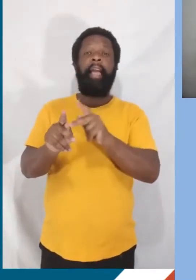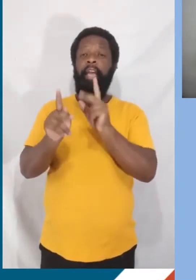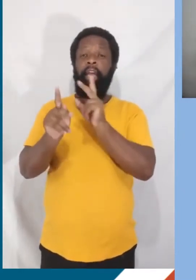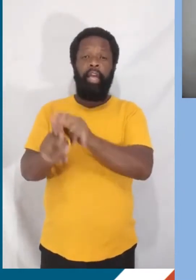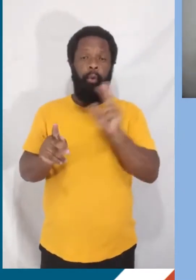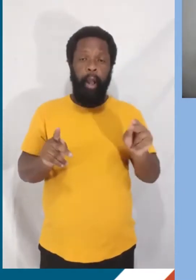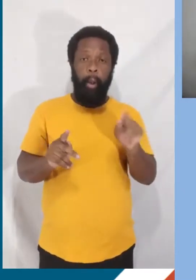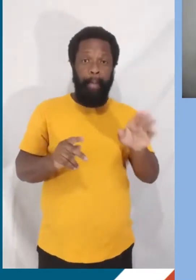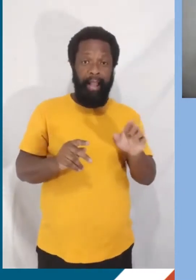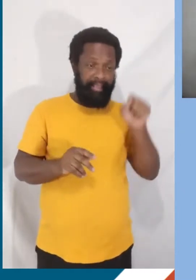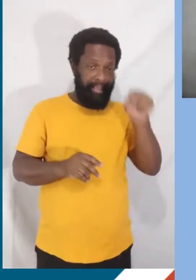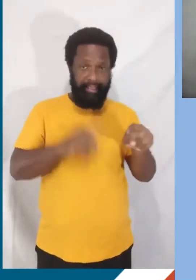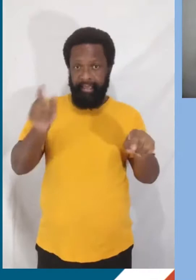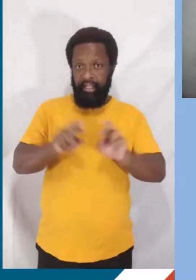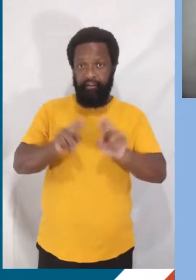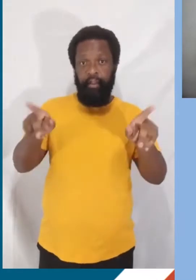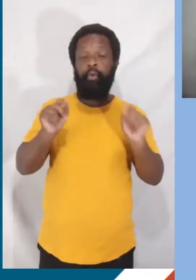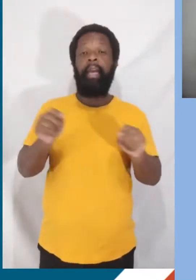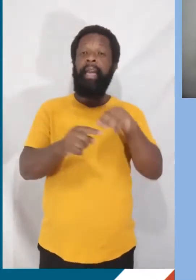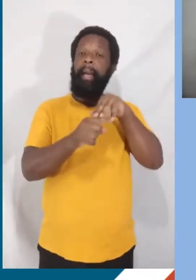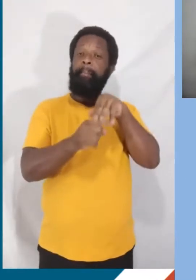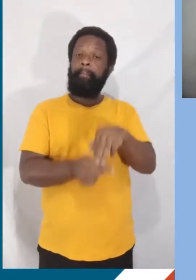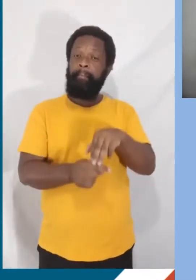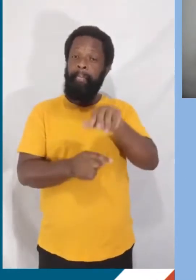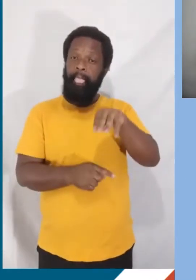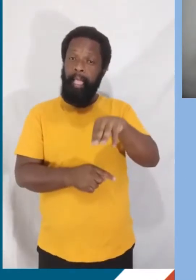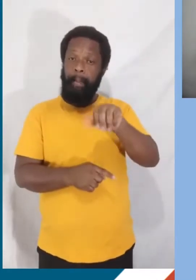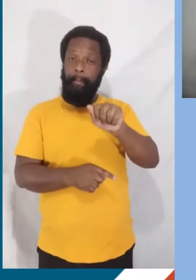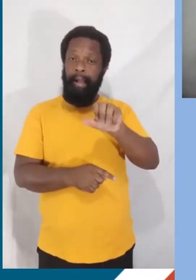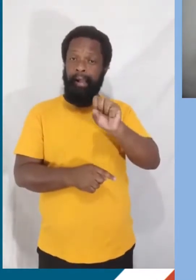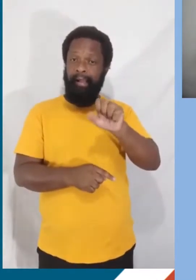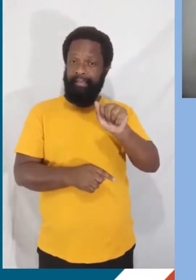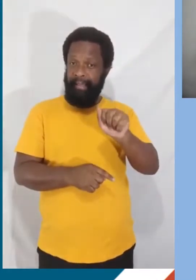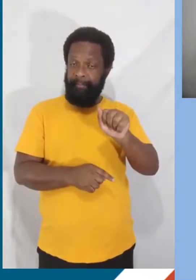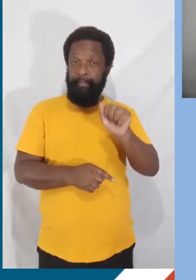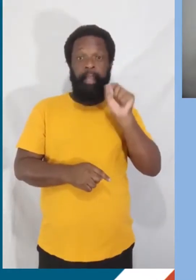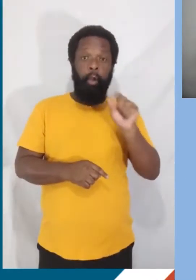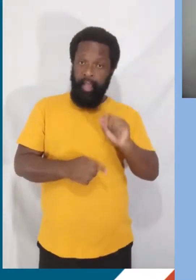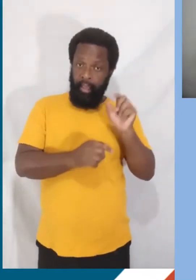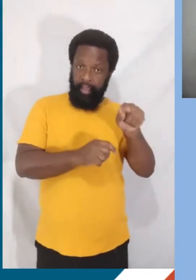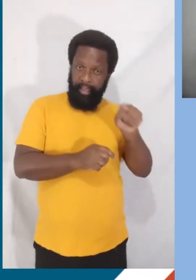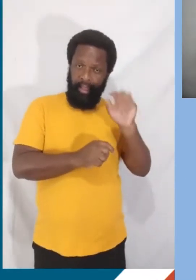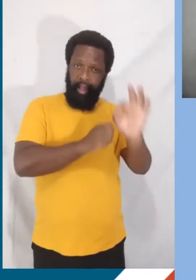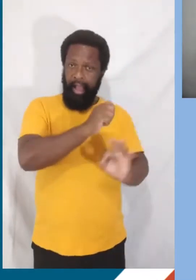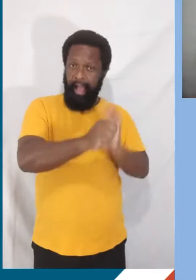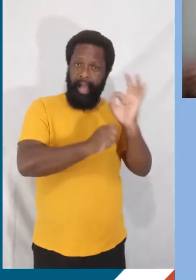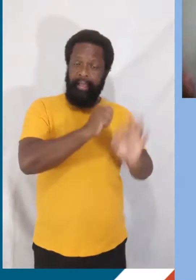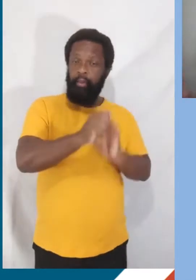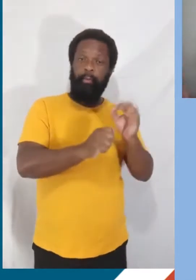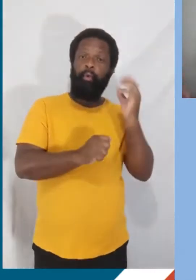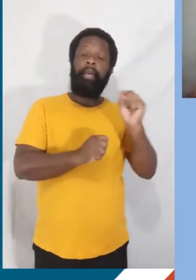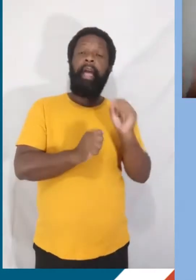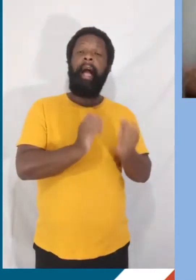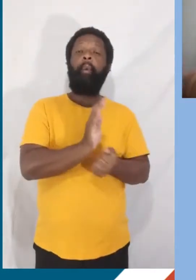da outra vai ser a sua massa, tá? O que determina a identidade de um átomo, gente, é a quantidade de prótons, que é a mesma